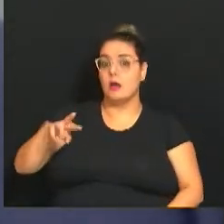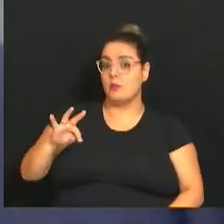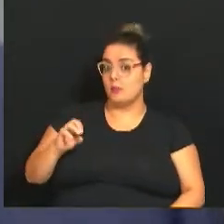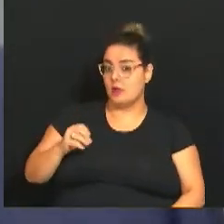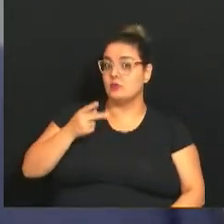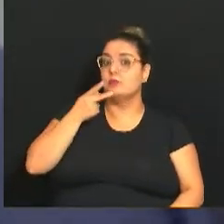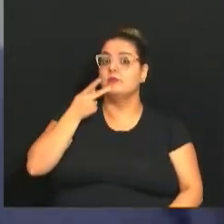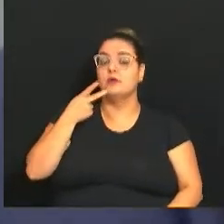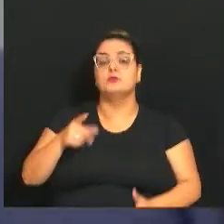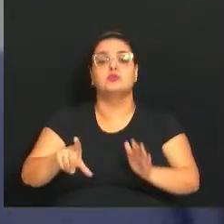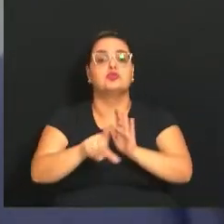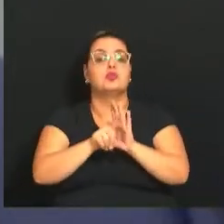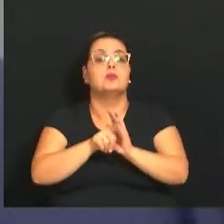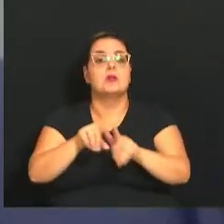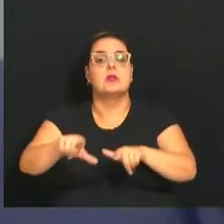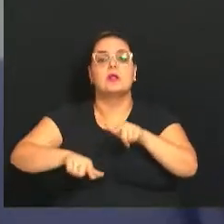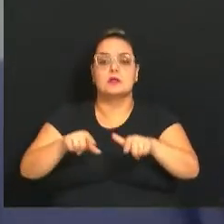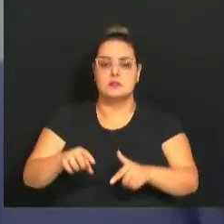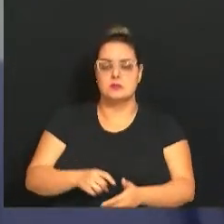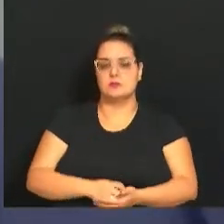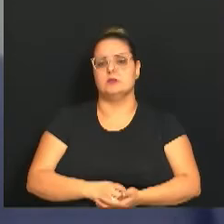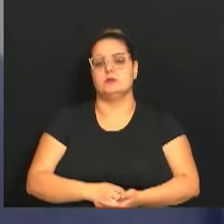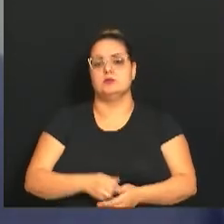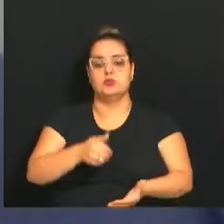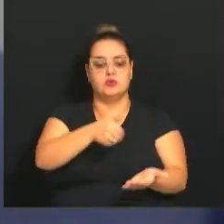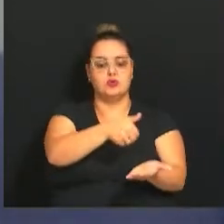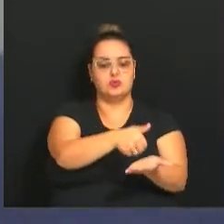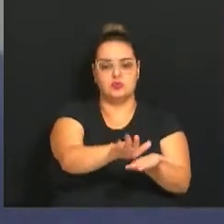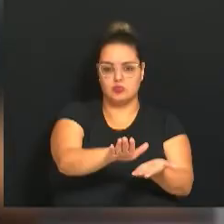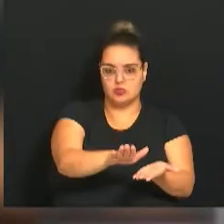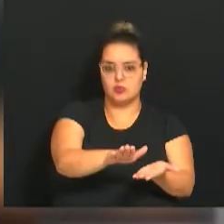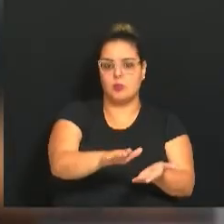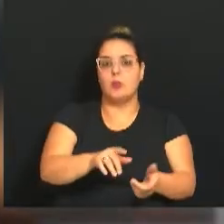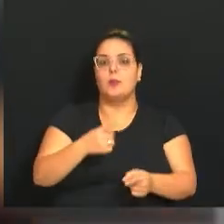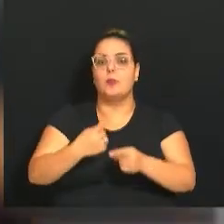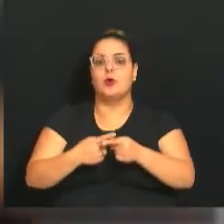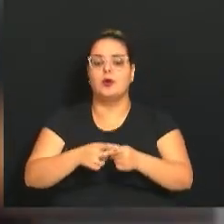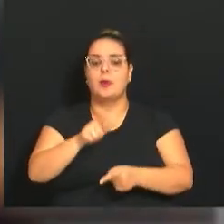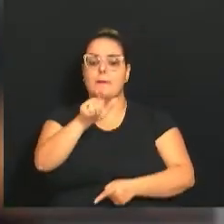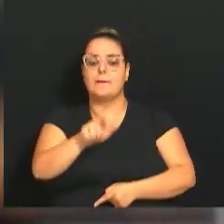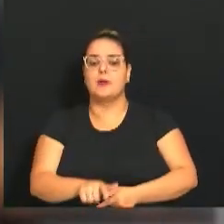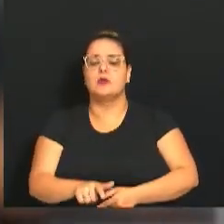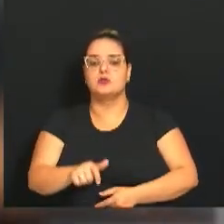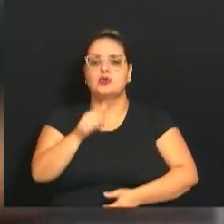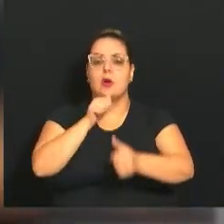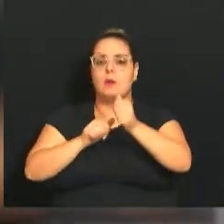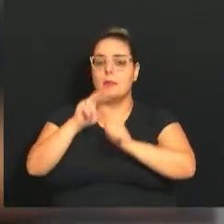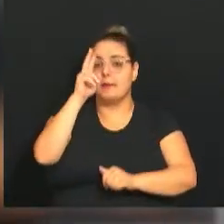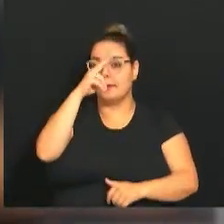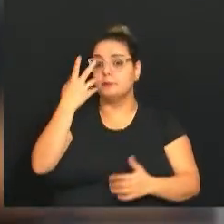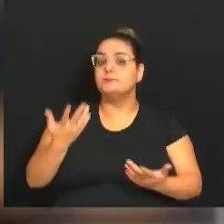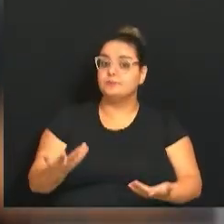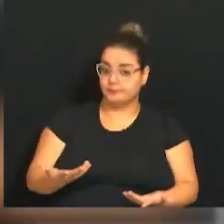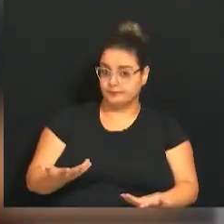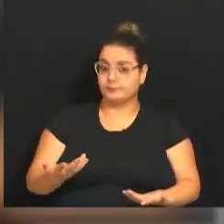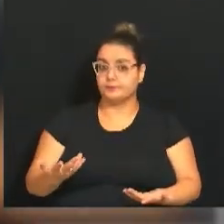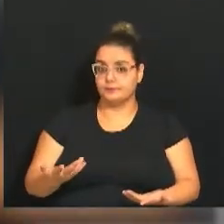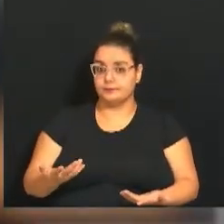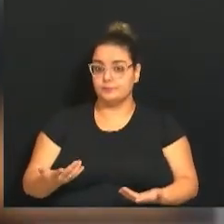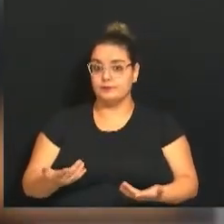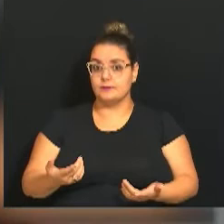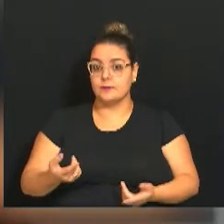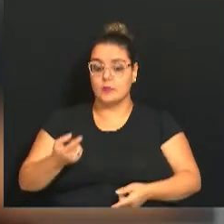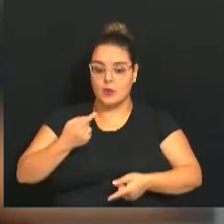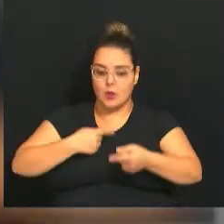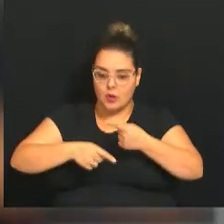leis trabalhistas a respeito de demissão por conta do alcoolismo. E por conta disso, foi necessária uma evolução muito grande